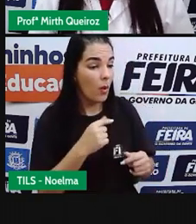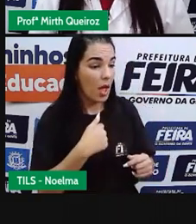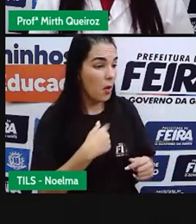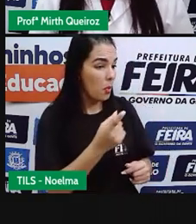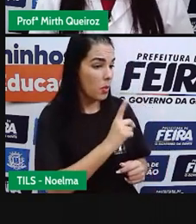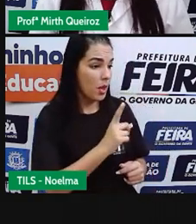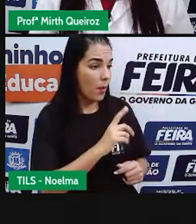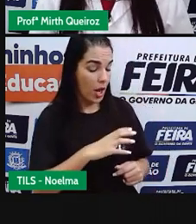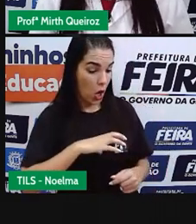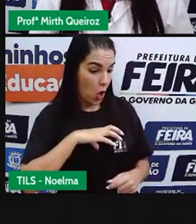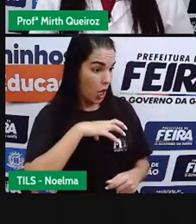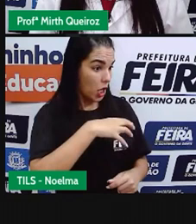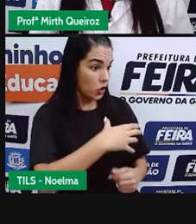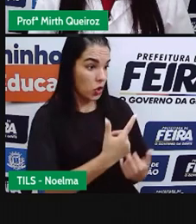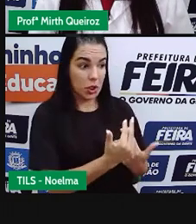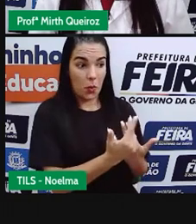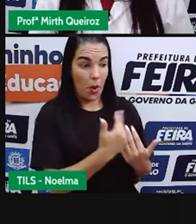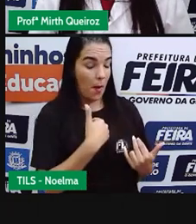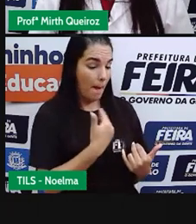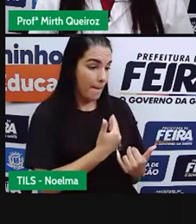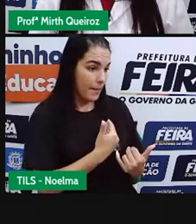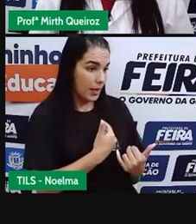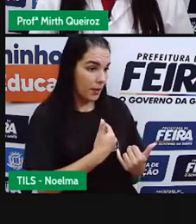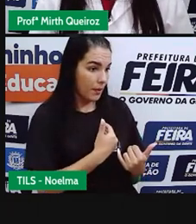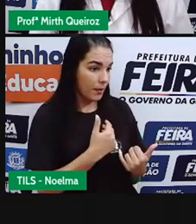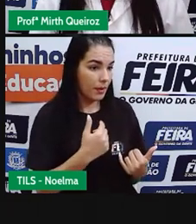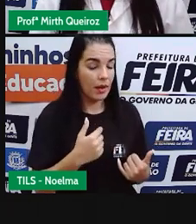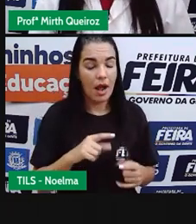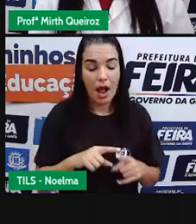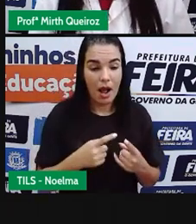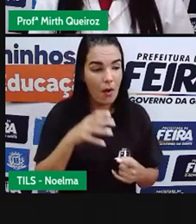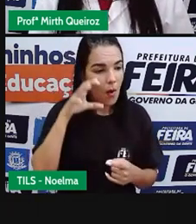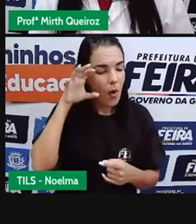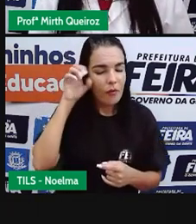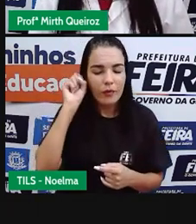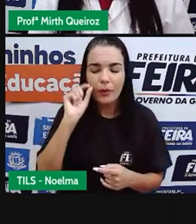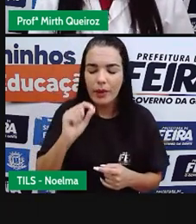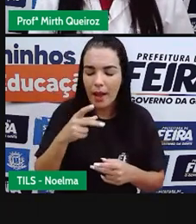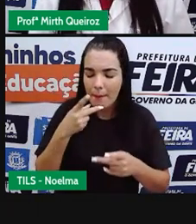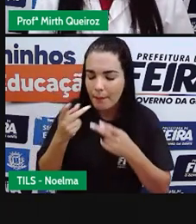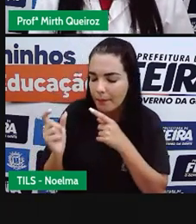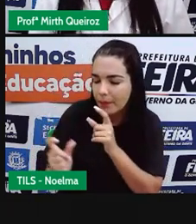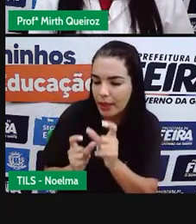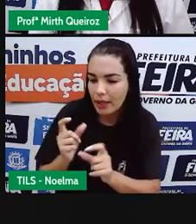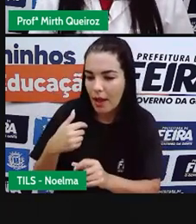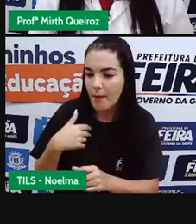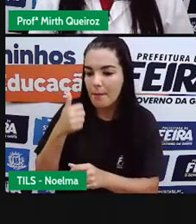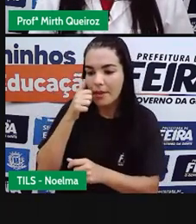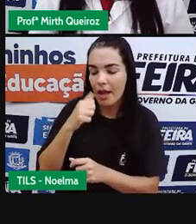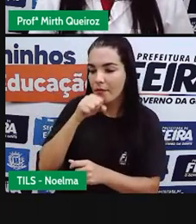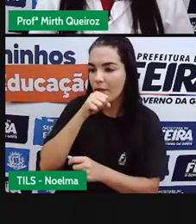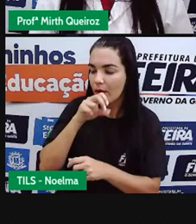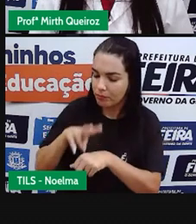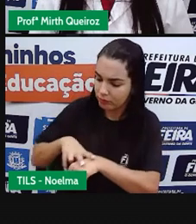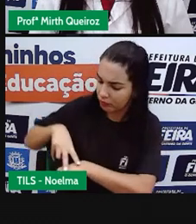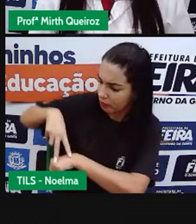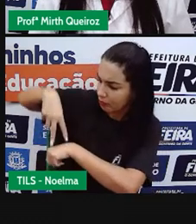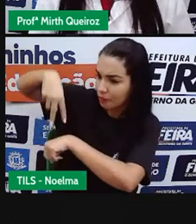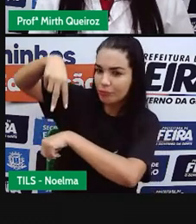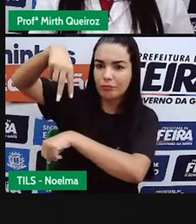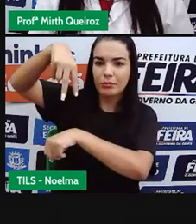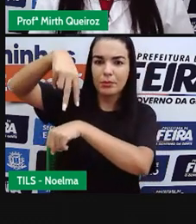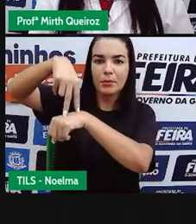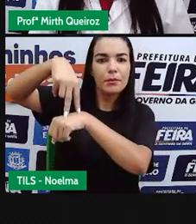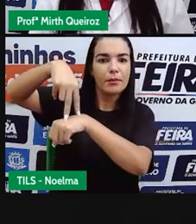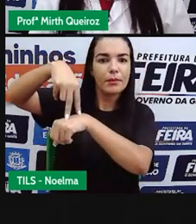não era corajoso como ele. Ao ouvir minhas palavras, minha avó levantou-se da esteira onde estava